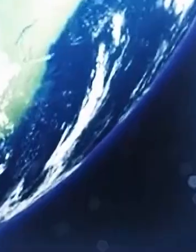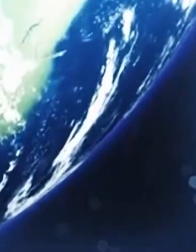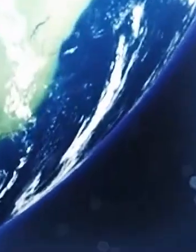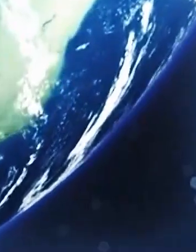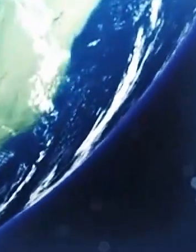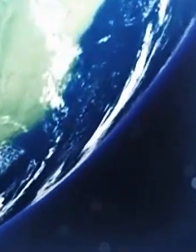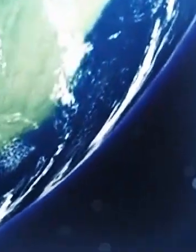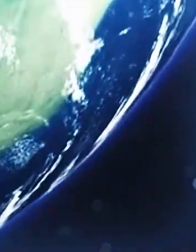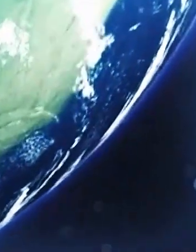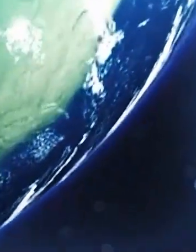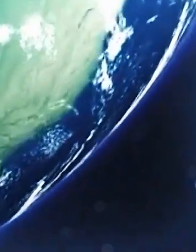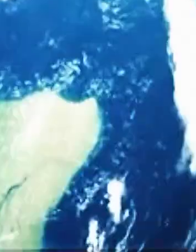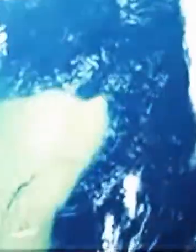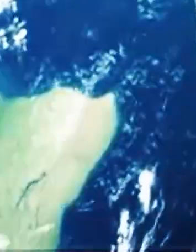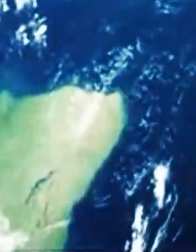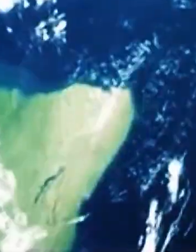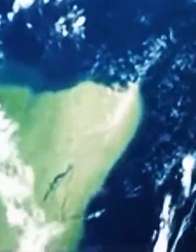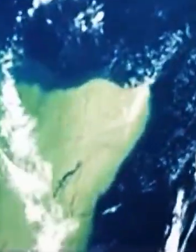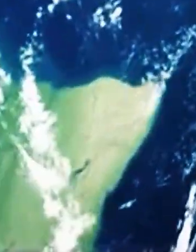Rapidinho.